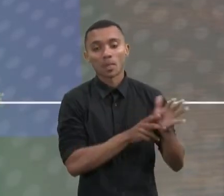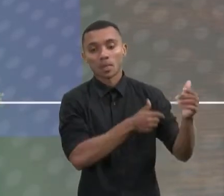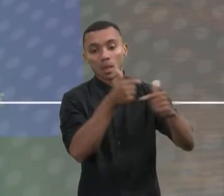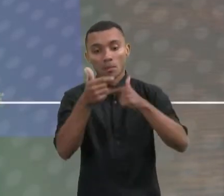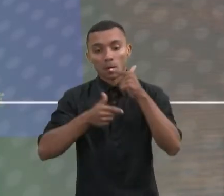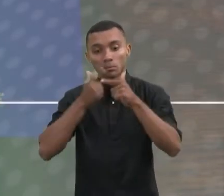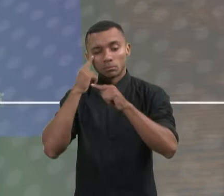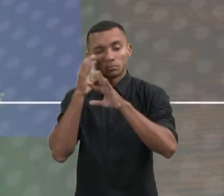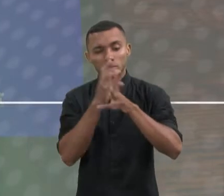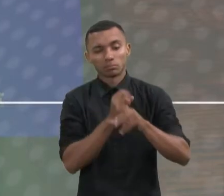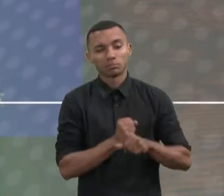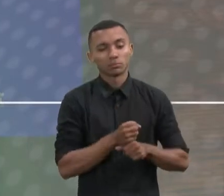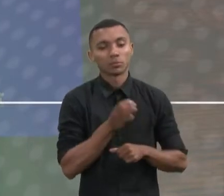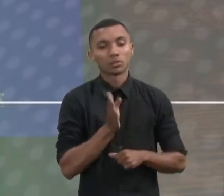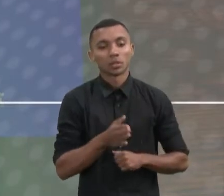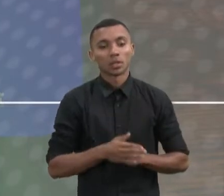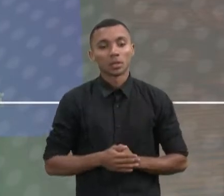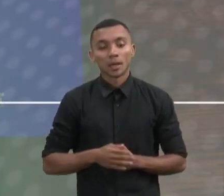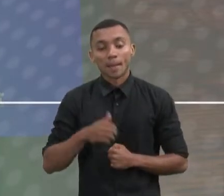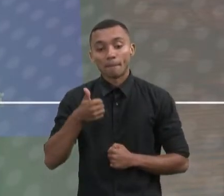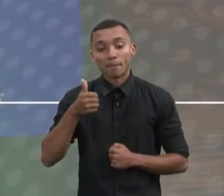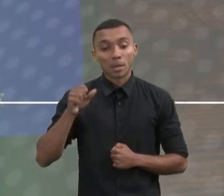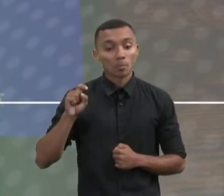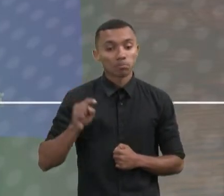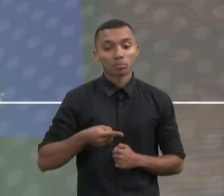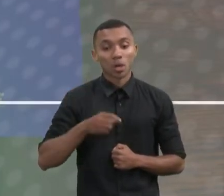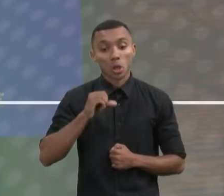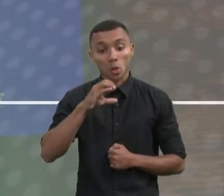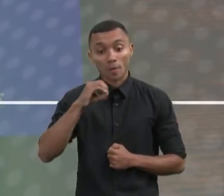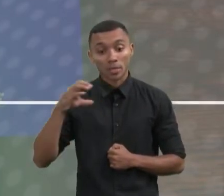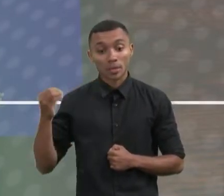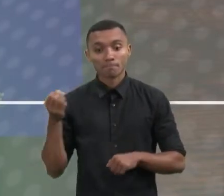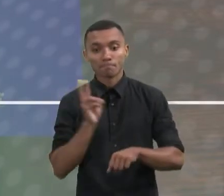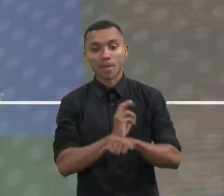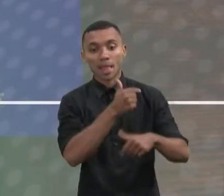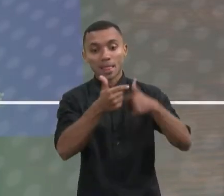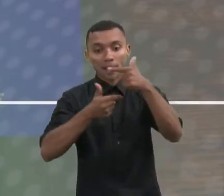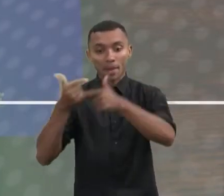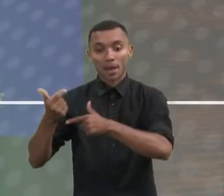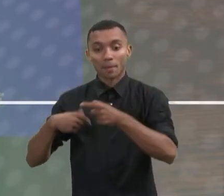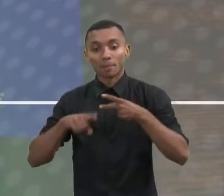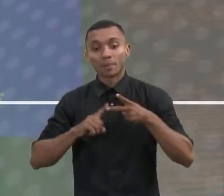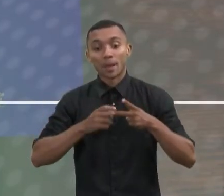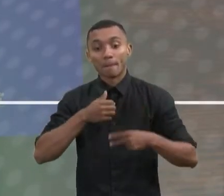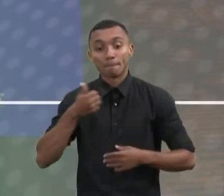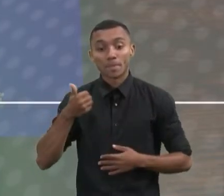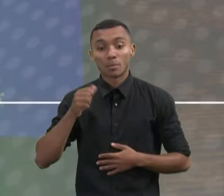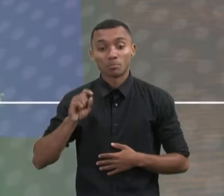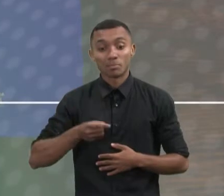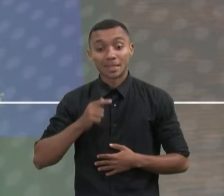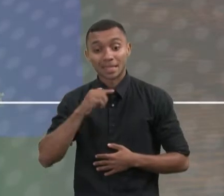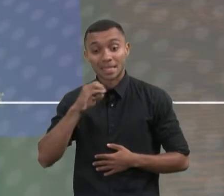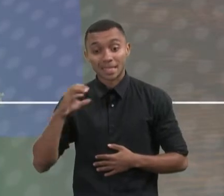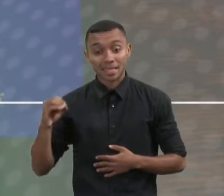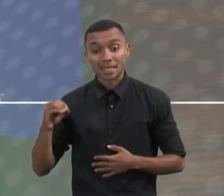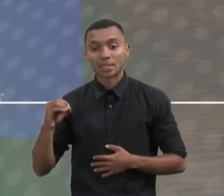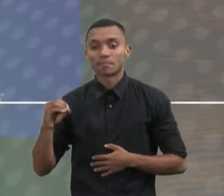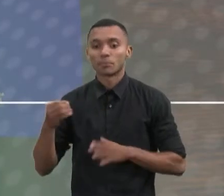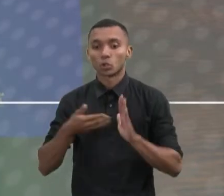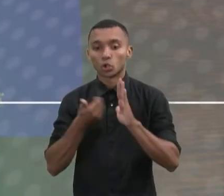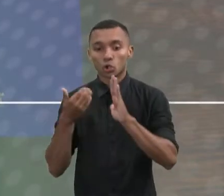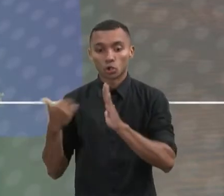Ao todo, foram quase 1.900 admissões e quase 1.600 desligamentos. No acumulado